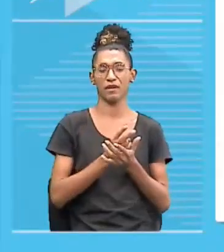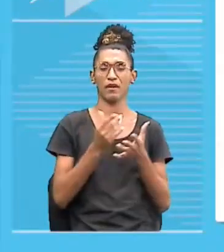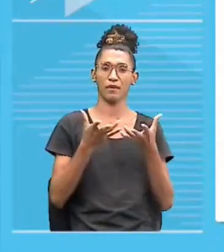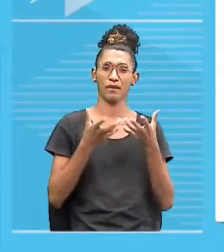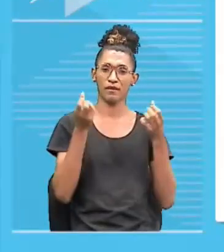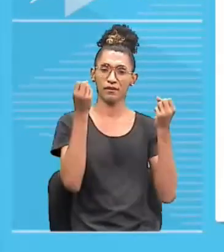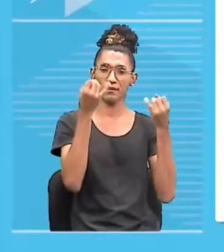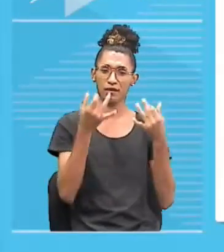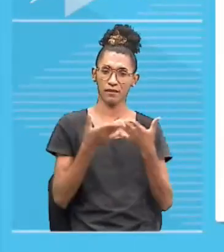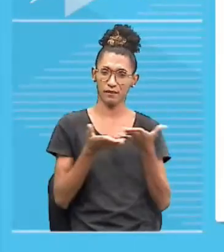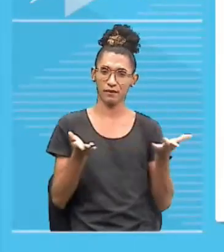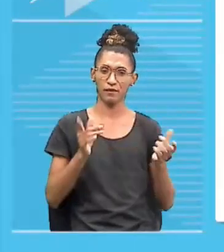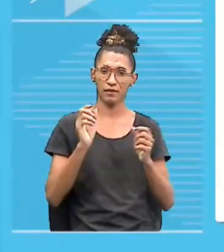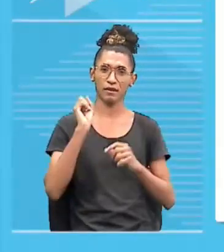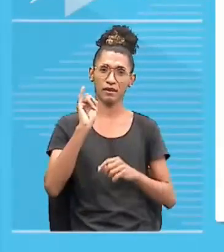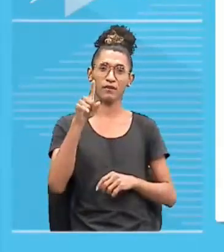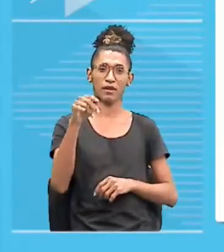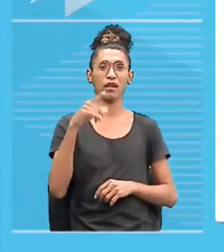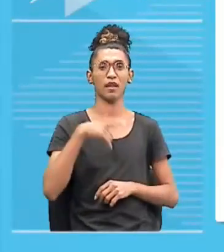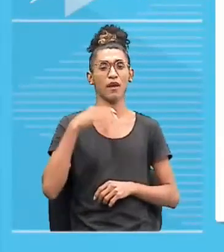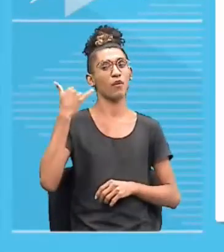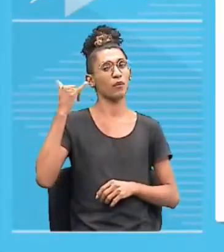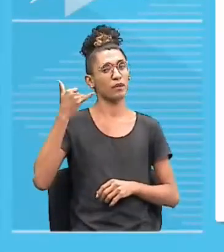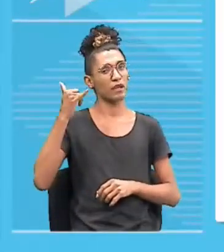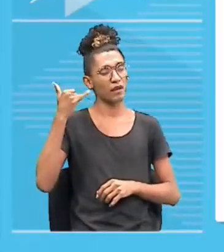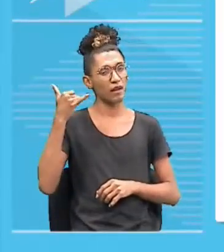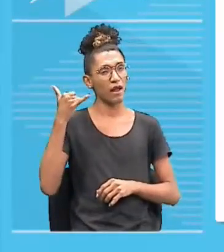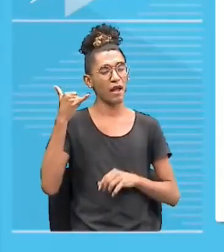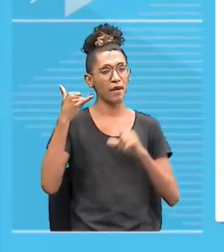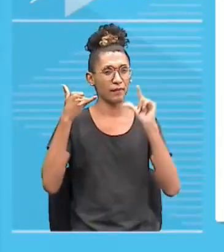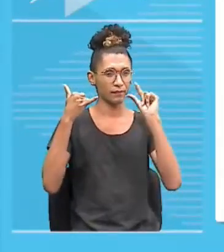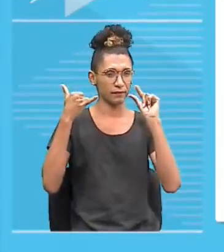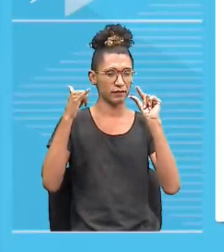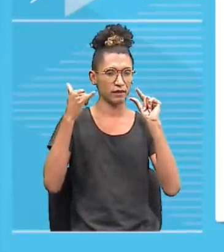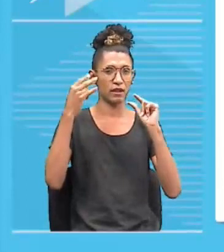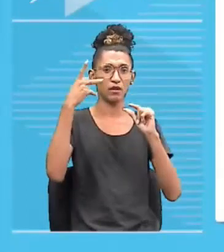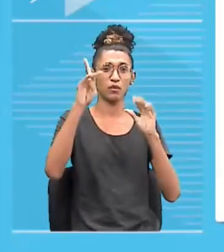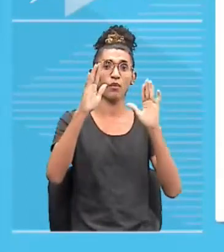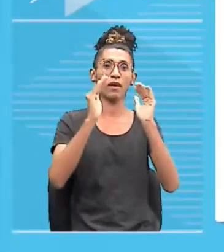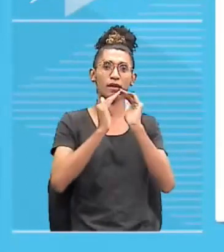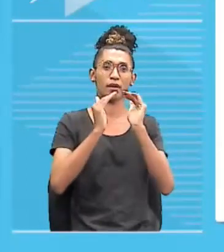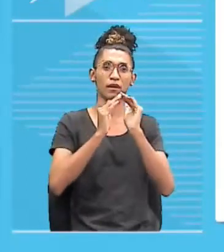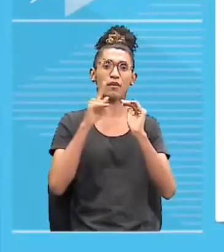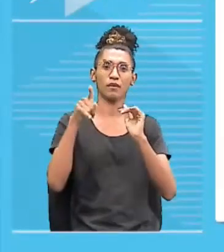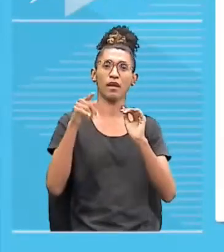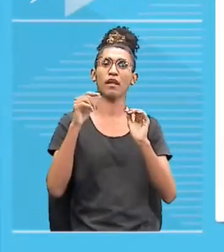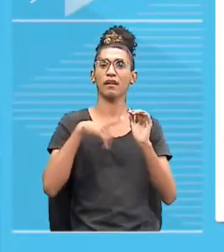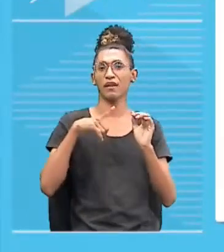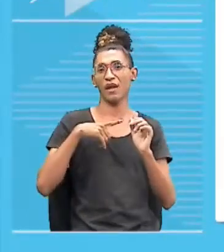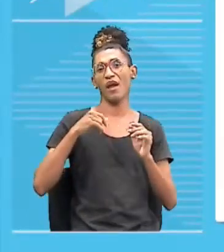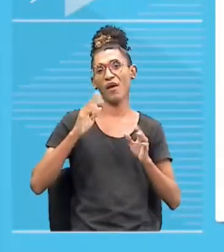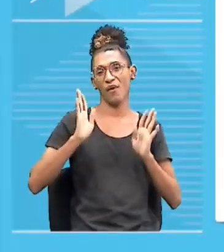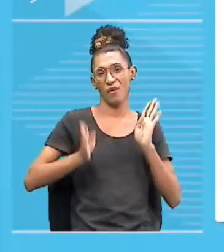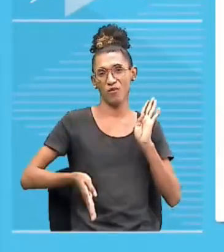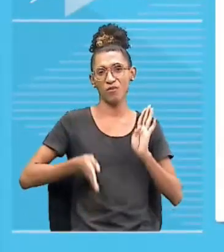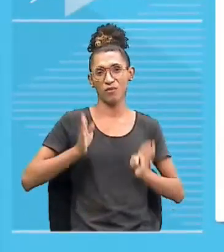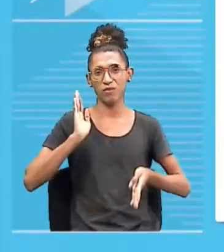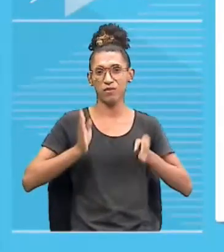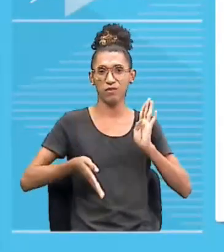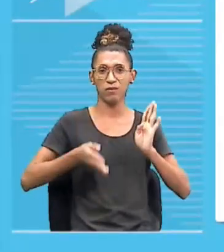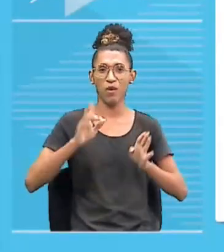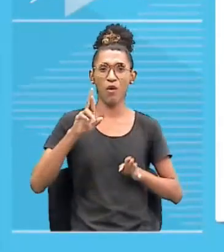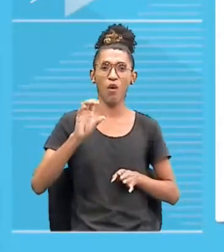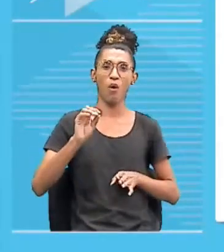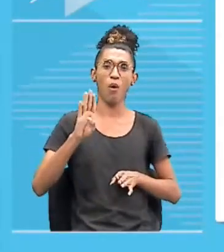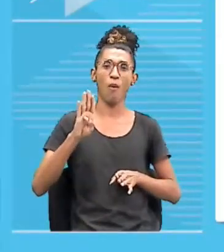para vocês que se você tem um celular, um pequeno celular na sua casa, você tem um robô